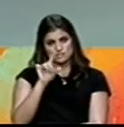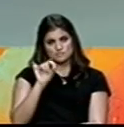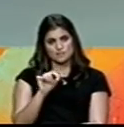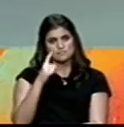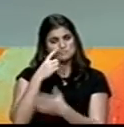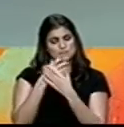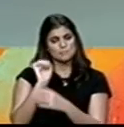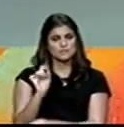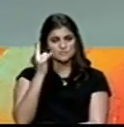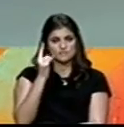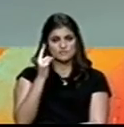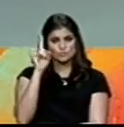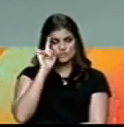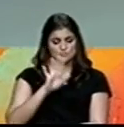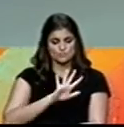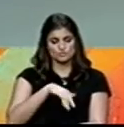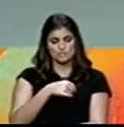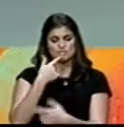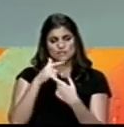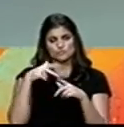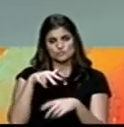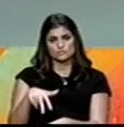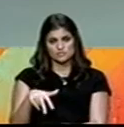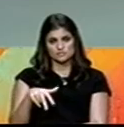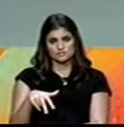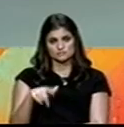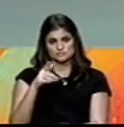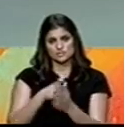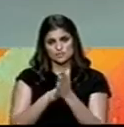assinala pela primeira vez o Dia Mundial da Língua Portuguesa. Temos a oportunidade agora de falar...